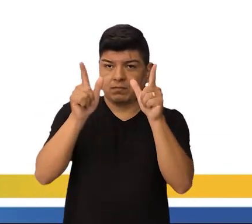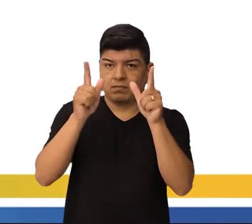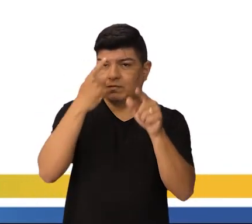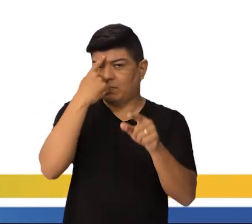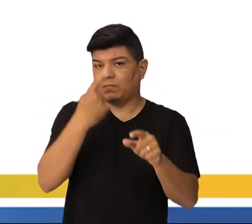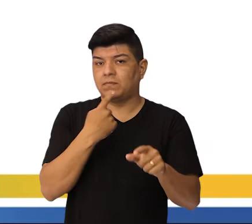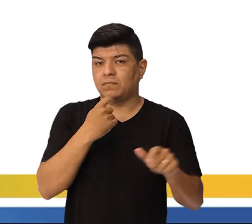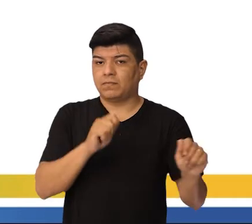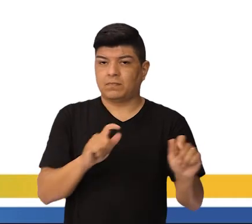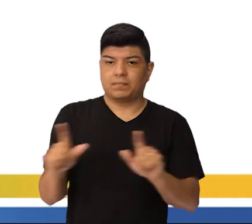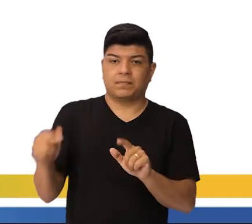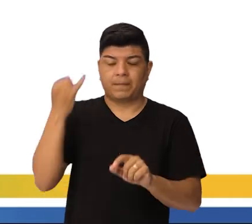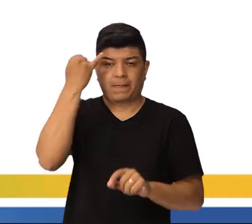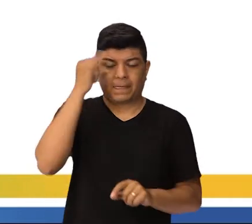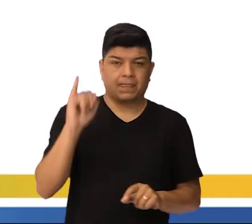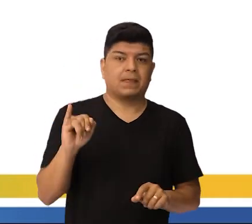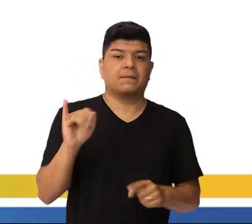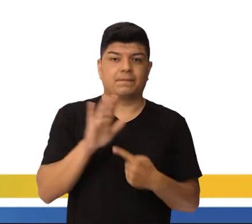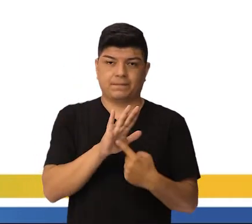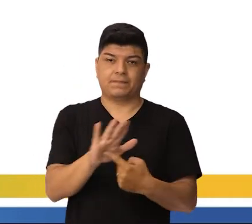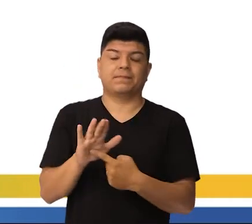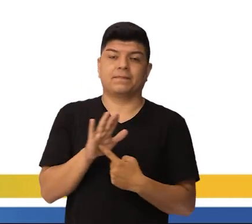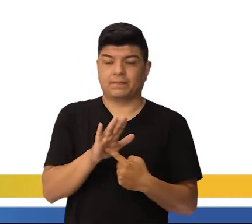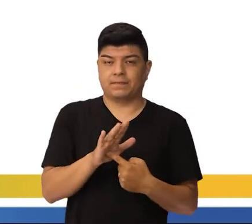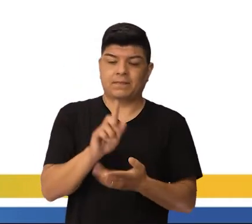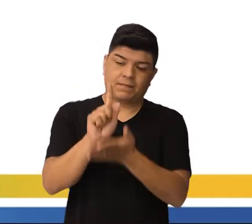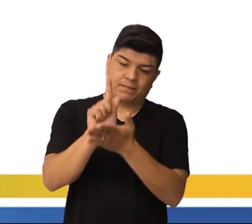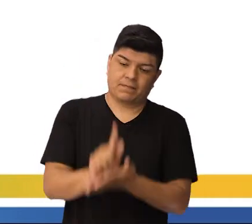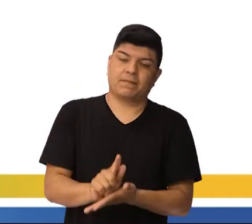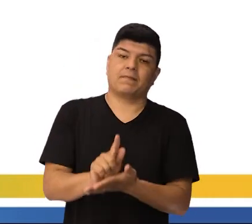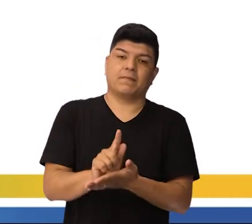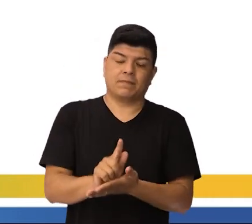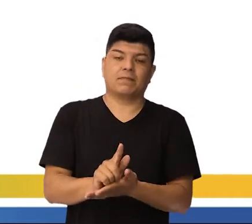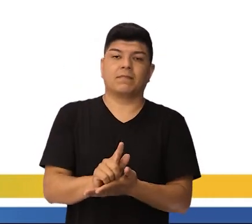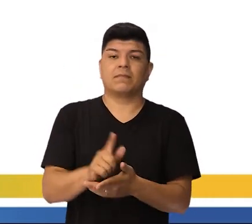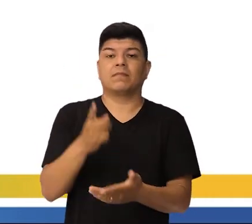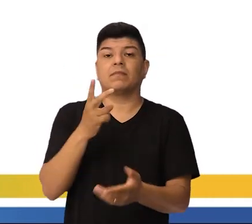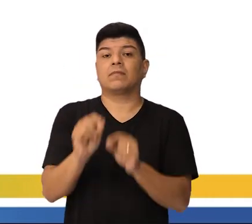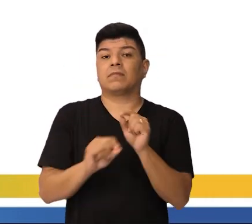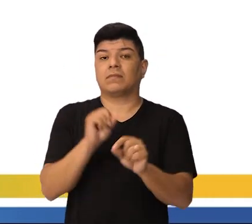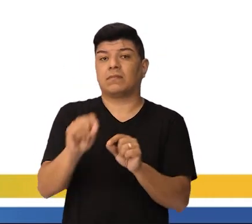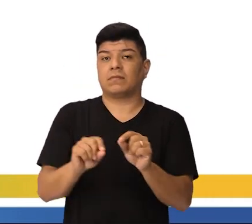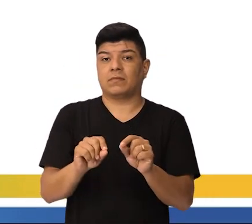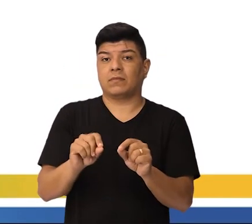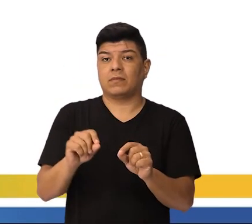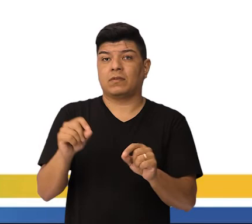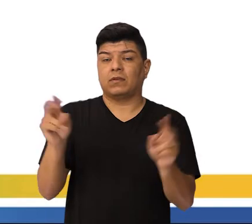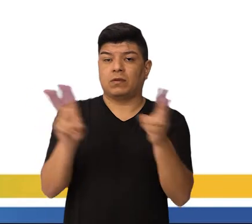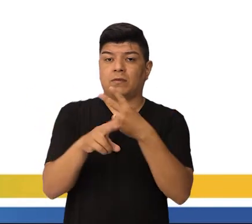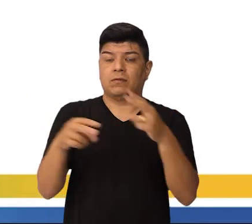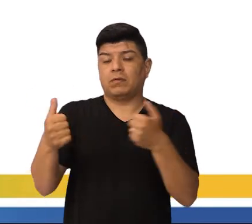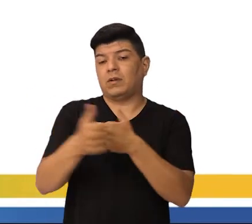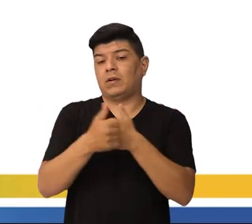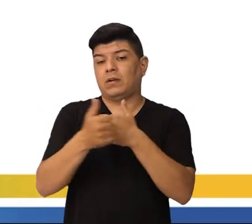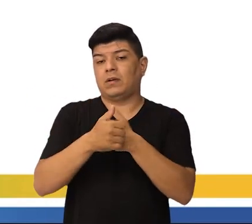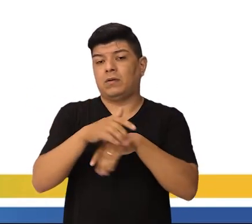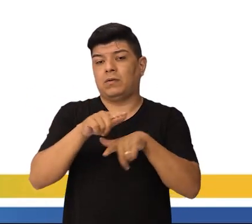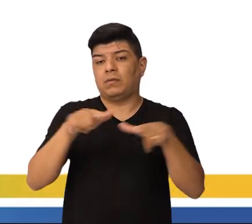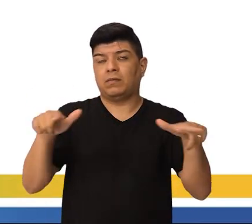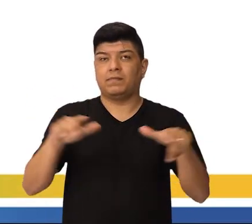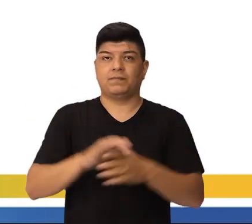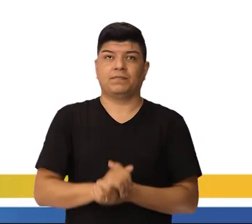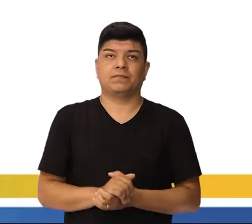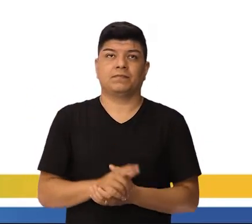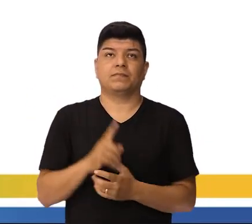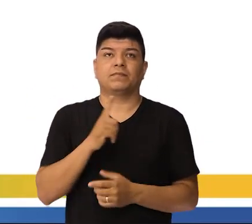figura, que a ideia está nisso aí. A força da gravidade mantém a maior parte do ar próximo à superfície. E aí nós temos